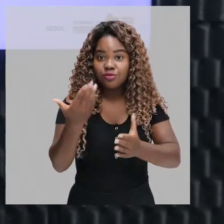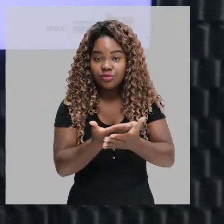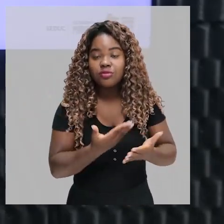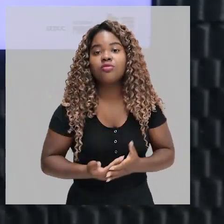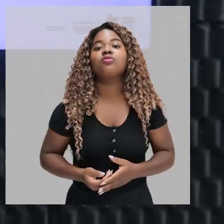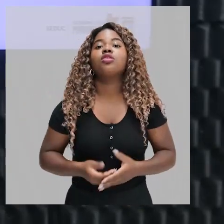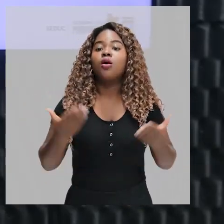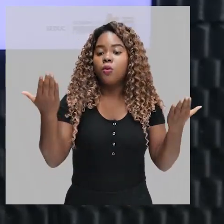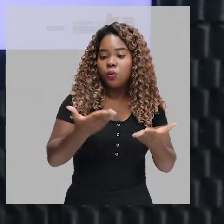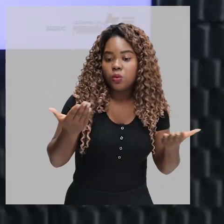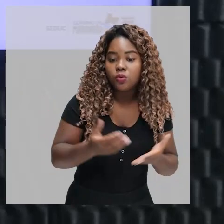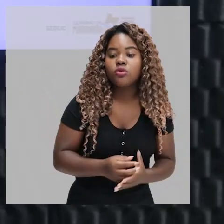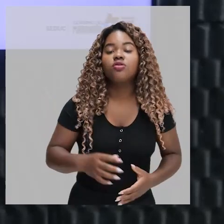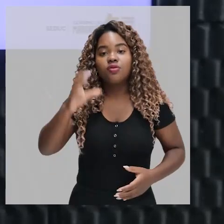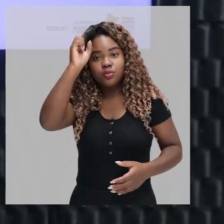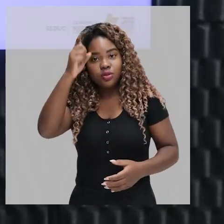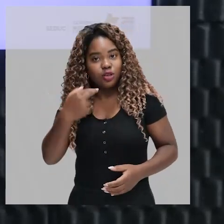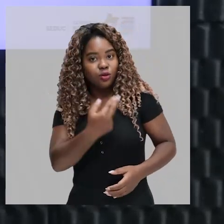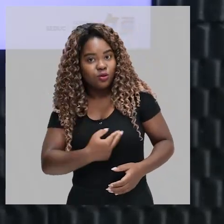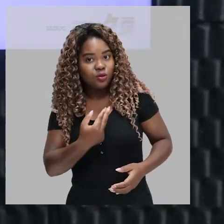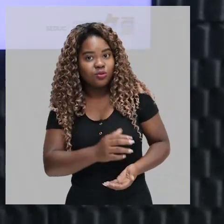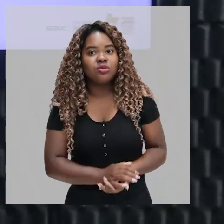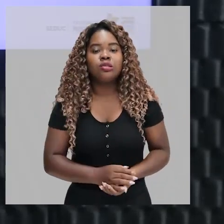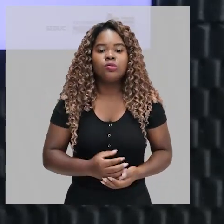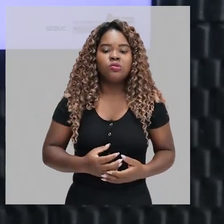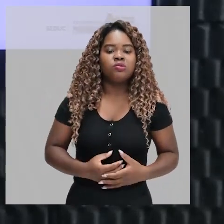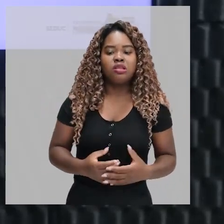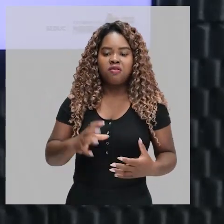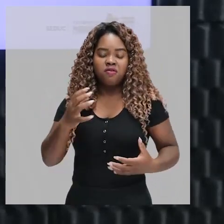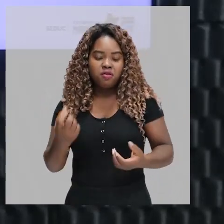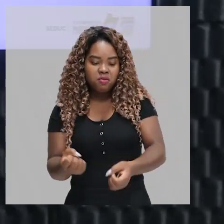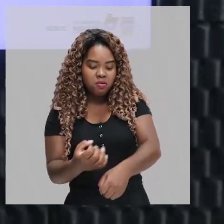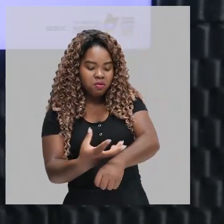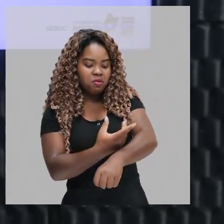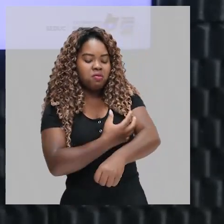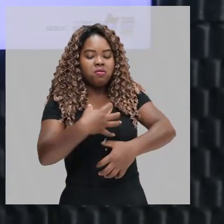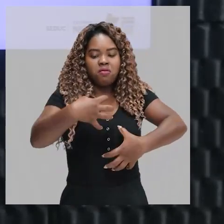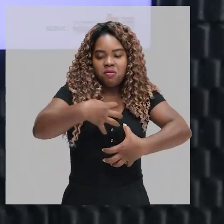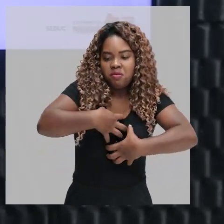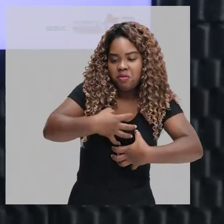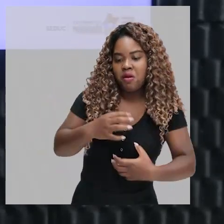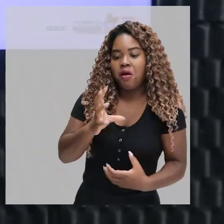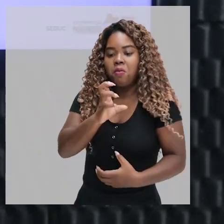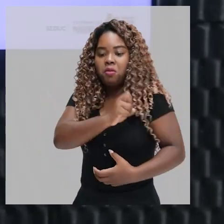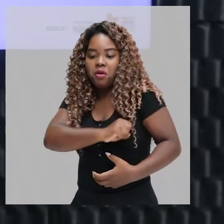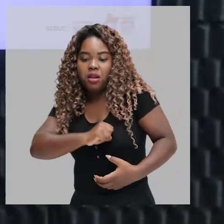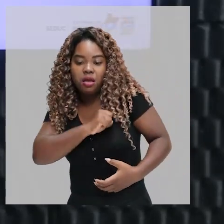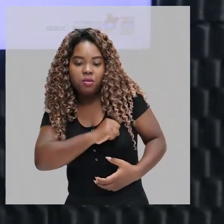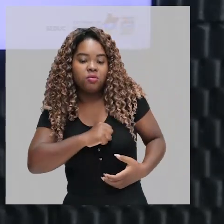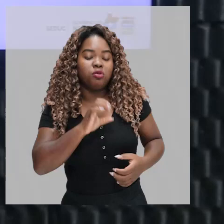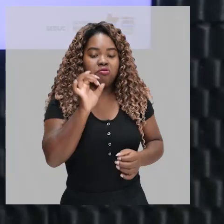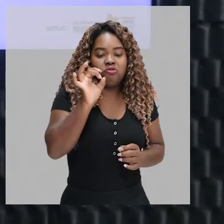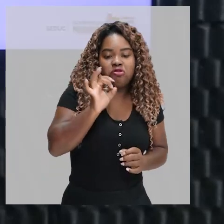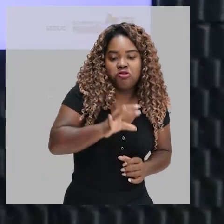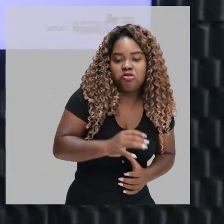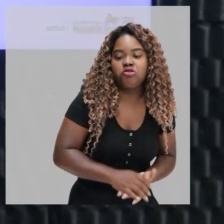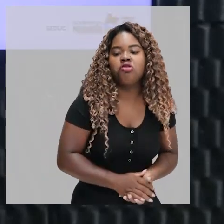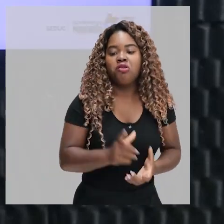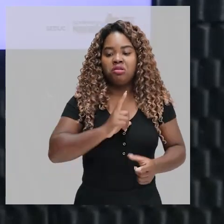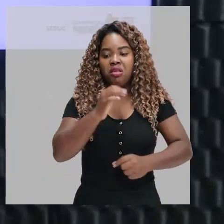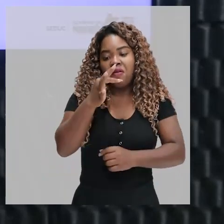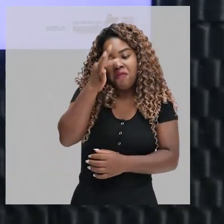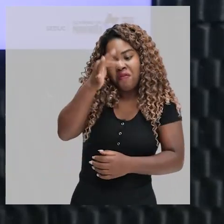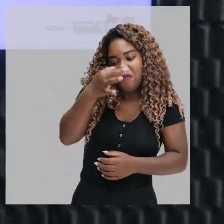na aula de hoje você aprendeu que o romantismo não é sentimentalismo por amor não é apenas mandar